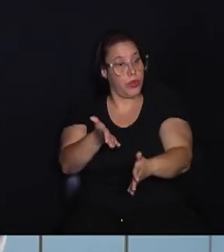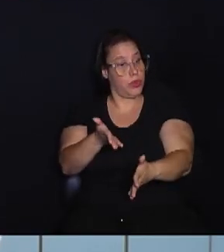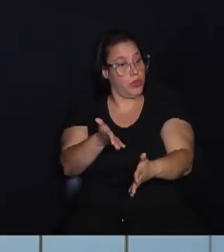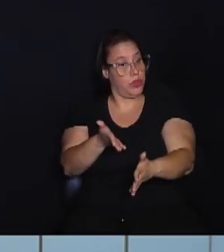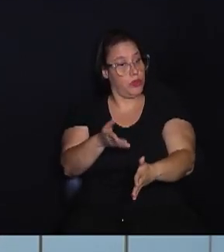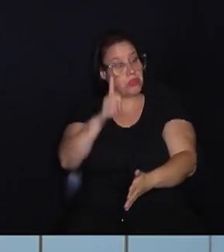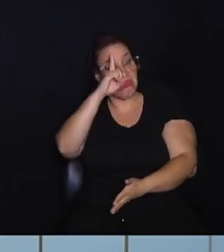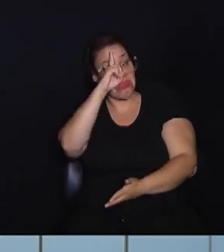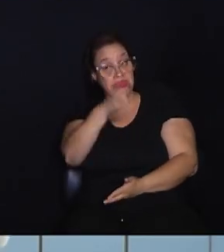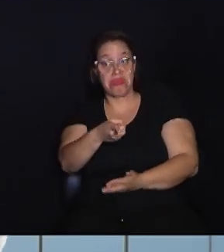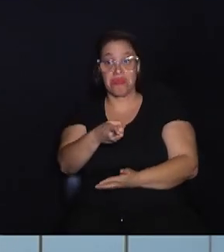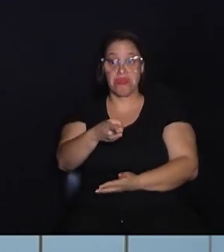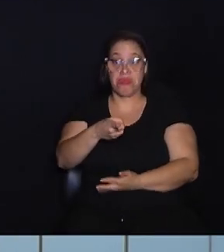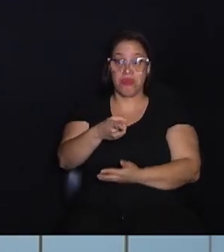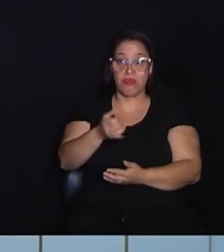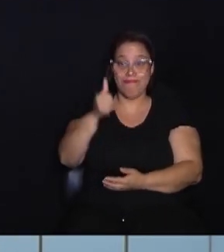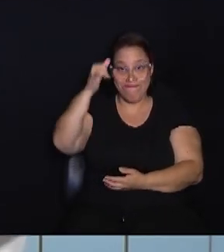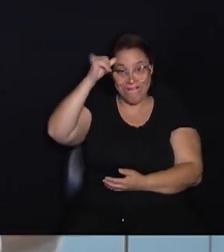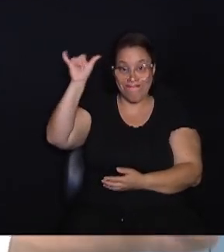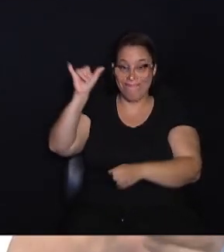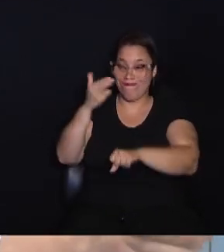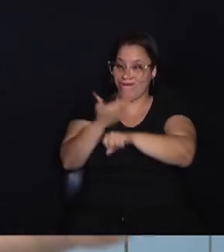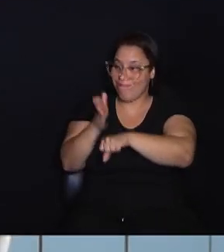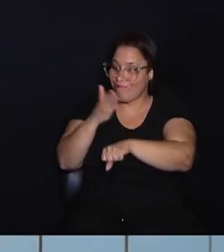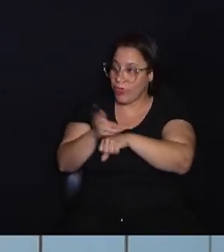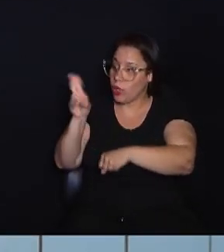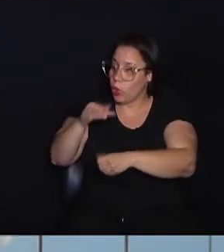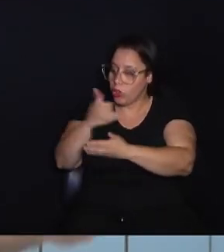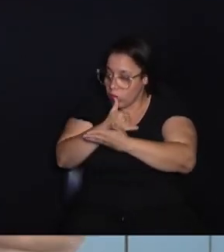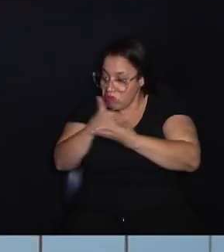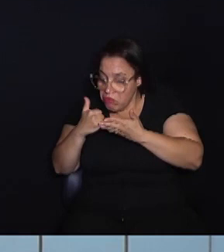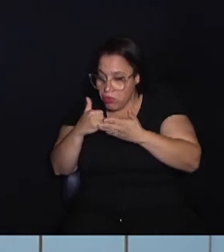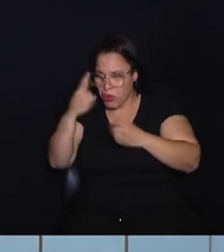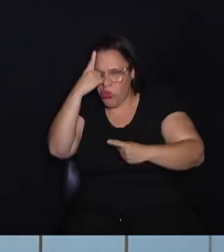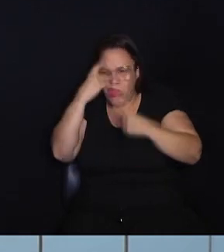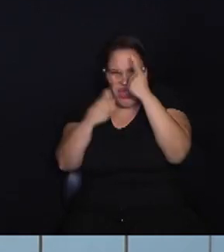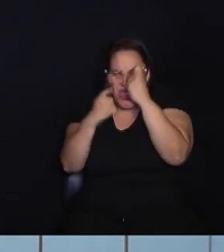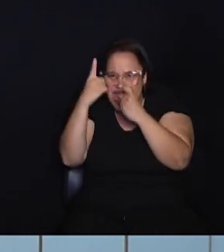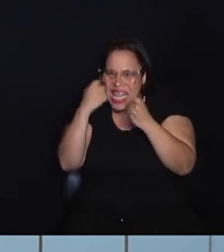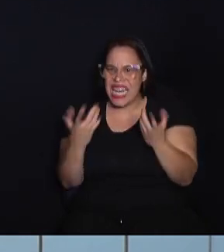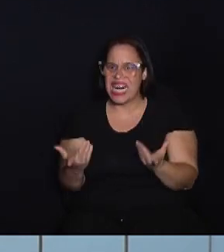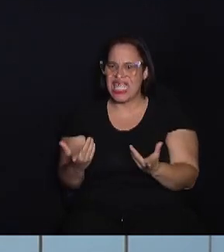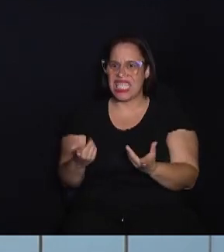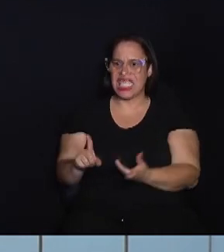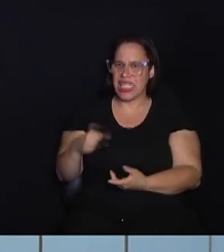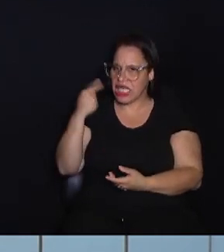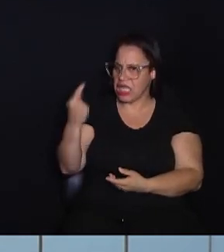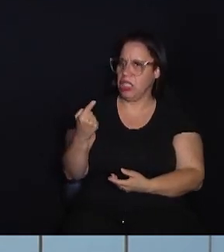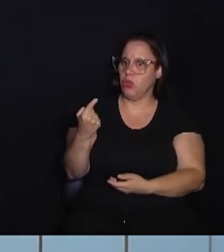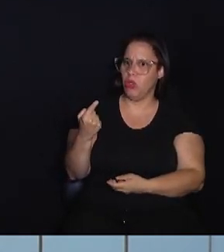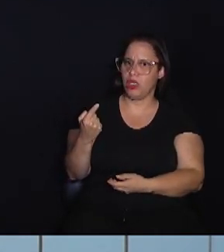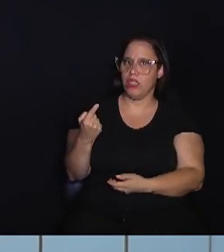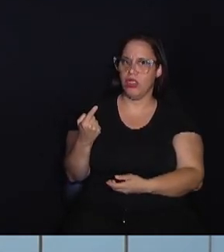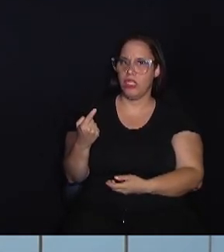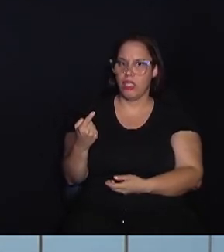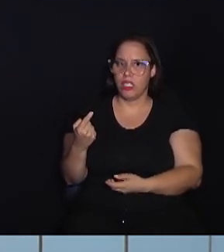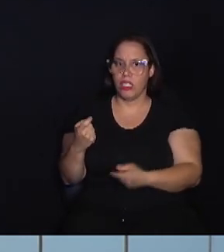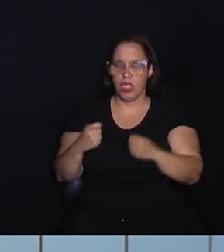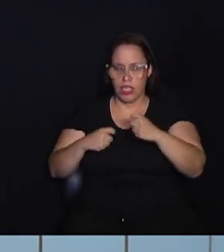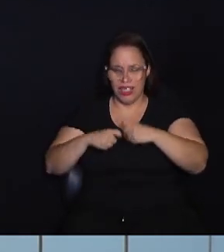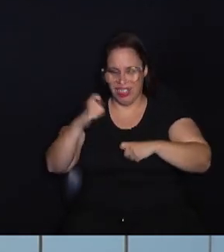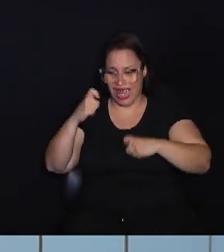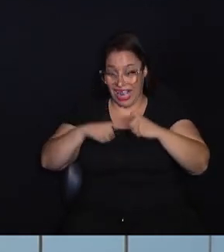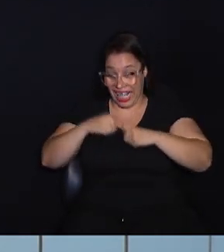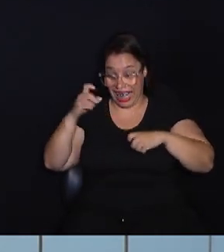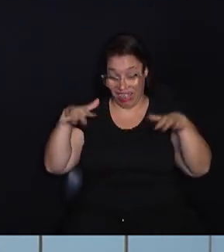tomarem decisões e evitar práticas como o uso de drogas, violência e outras situações como sexualidade exagerada e